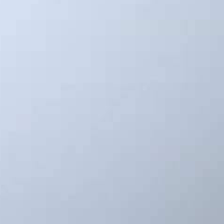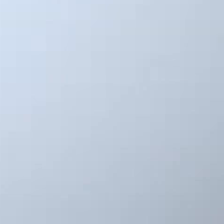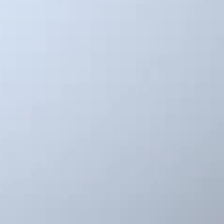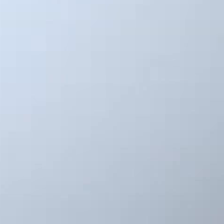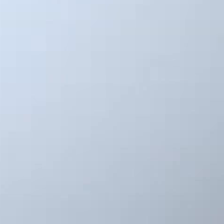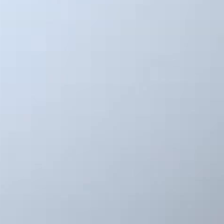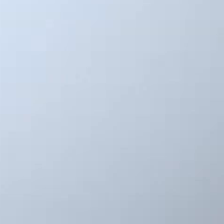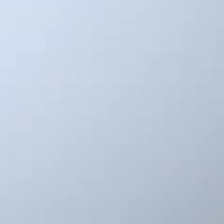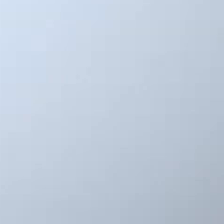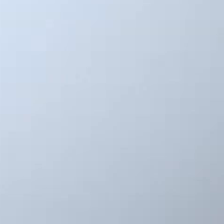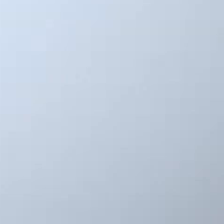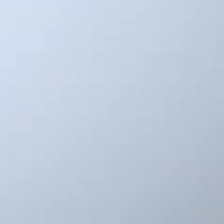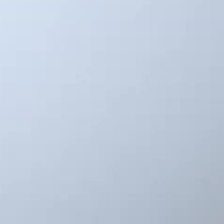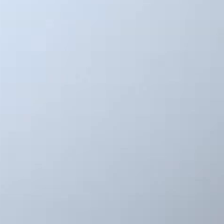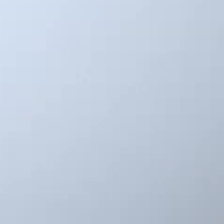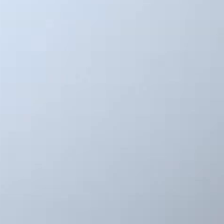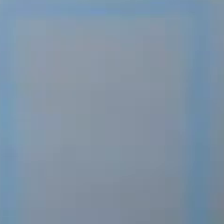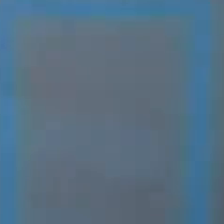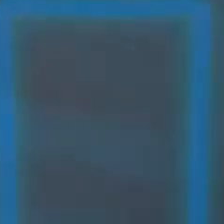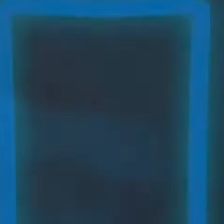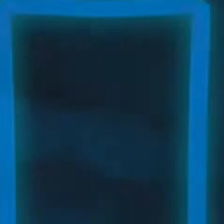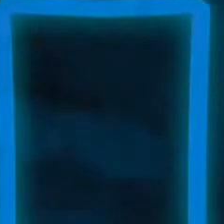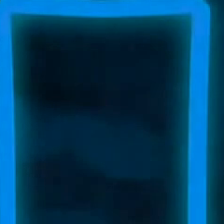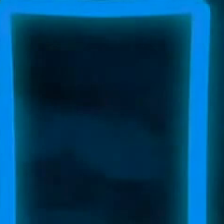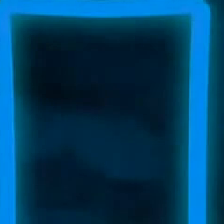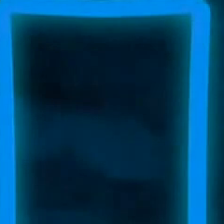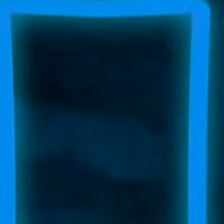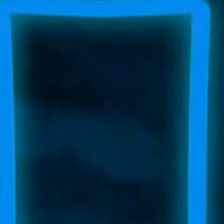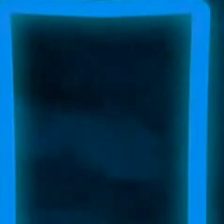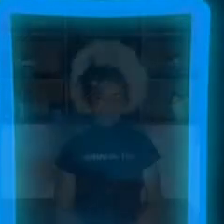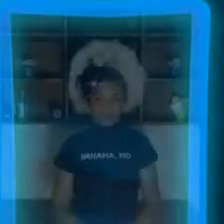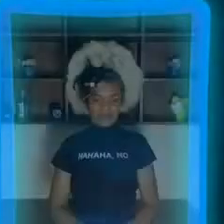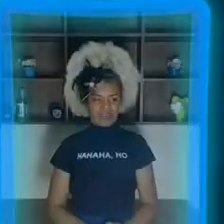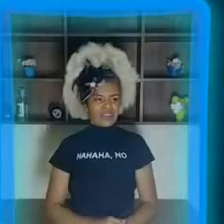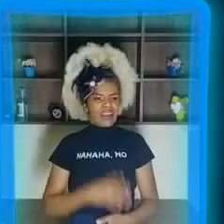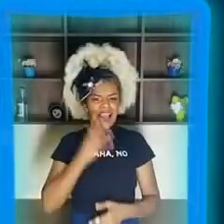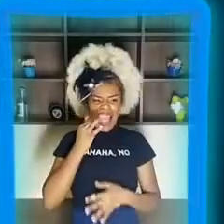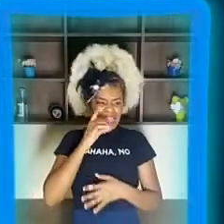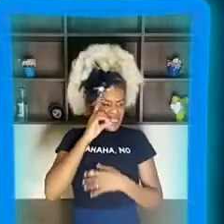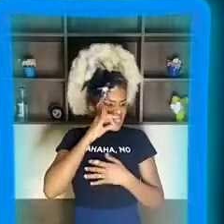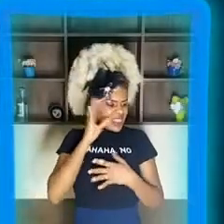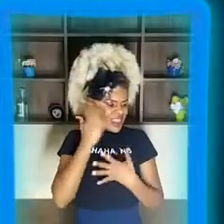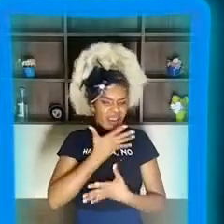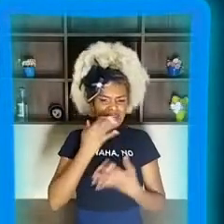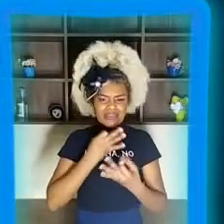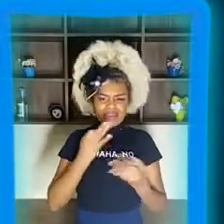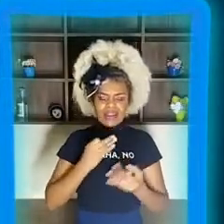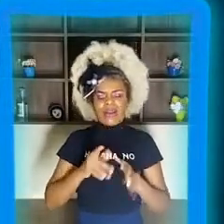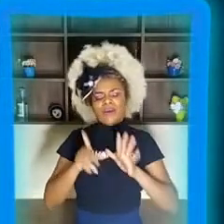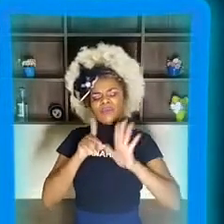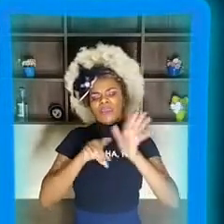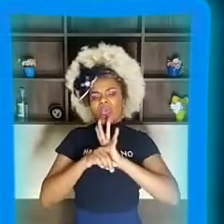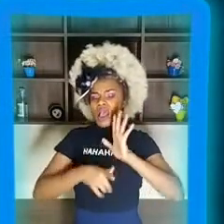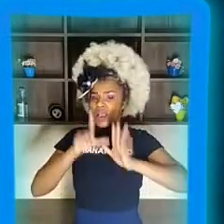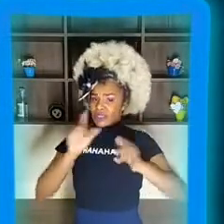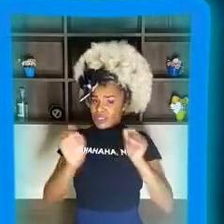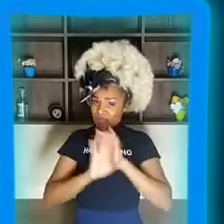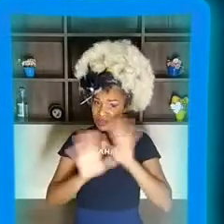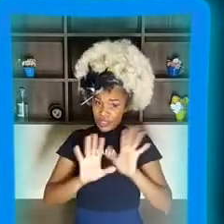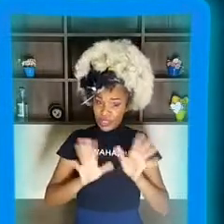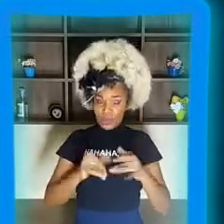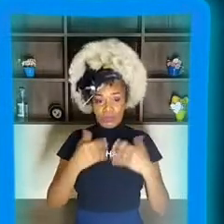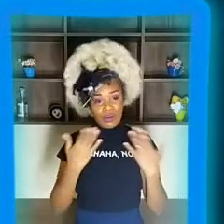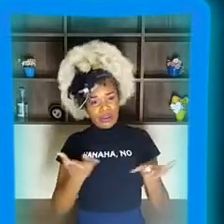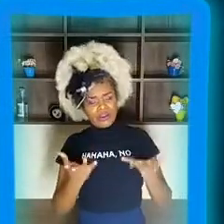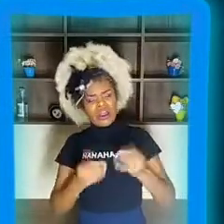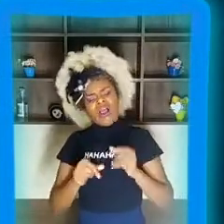Denis, que coisa linda. Ô, Denis, Antes da gente se despedir, que a gente está correndo, me fala